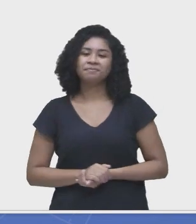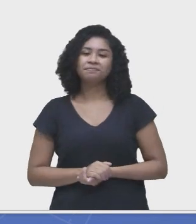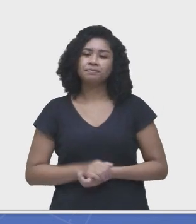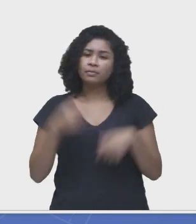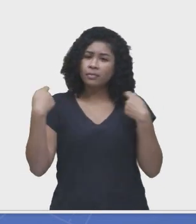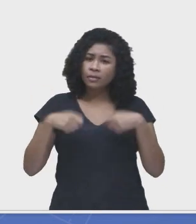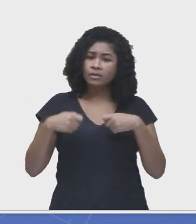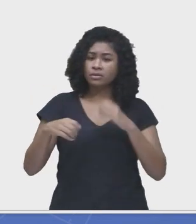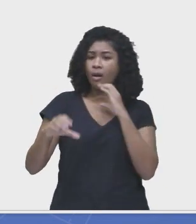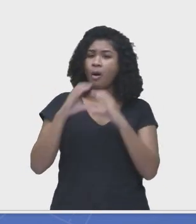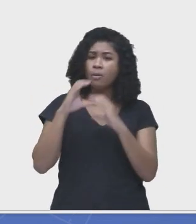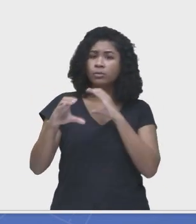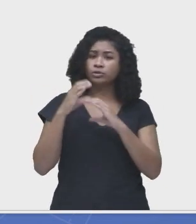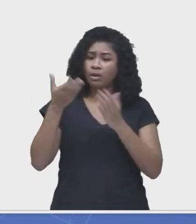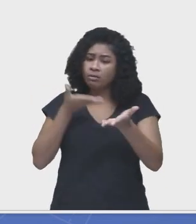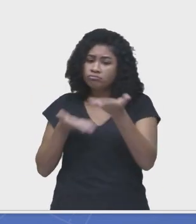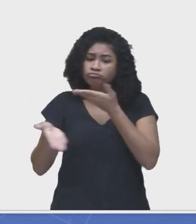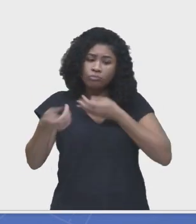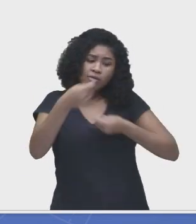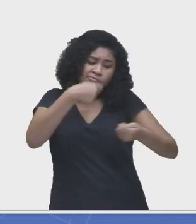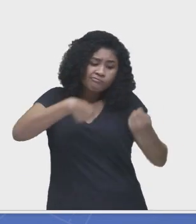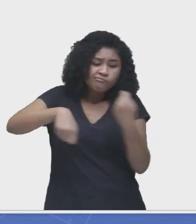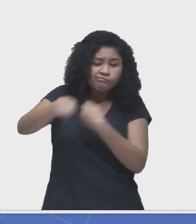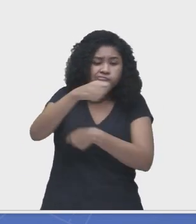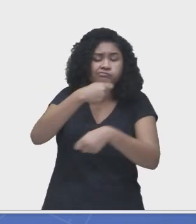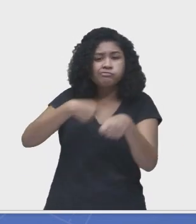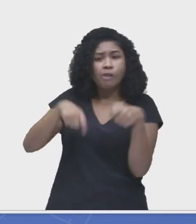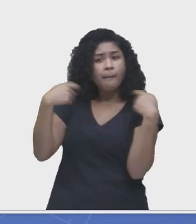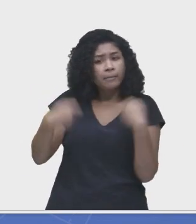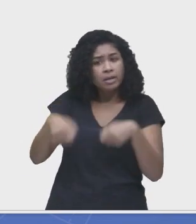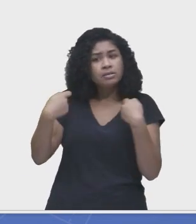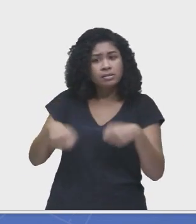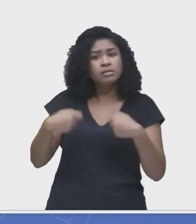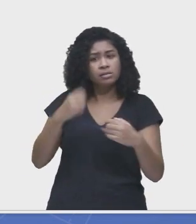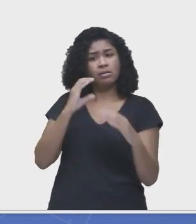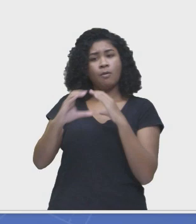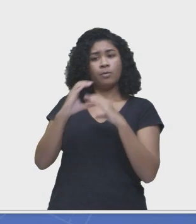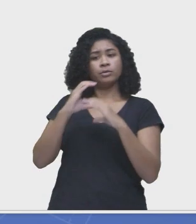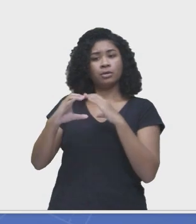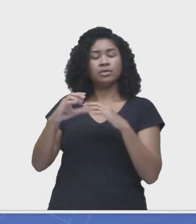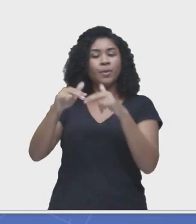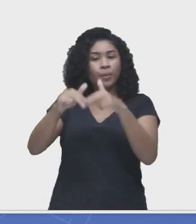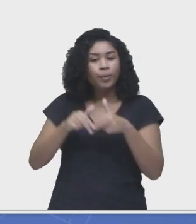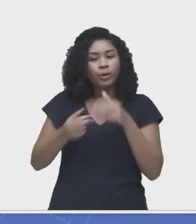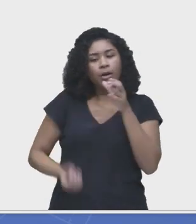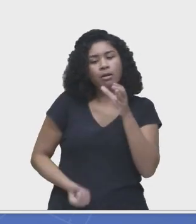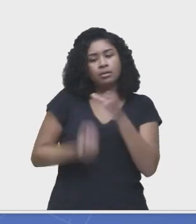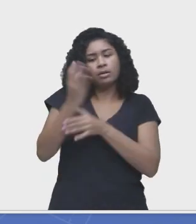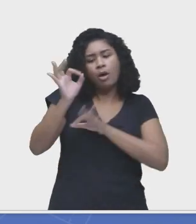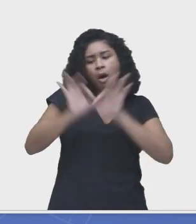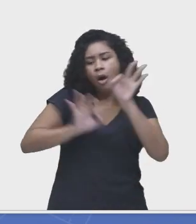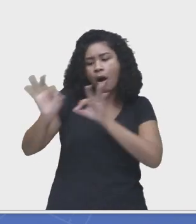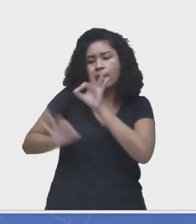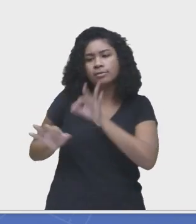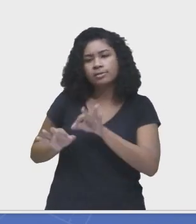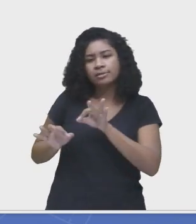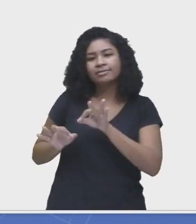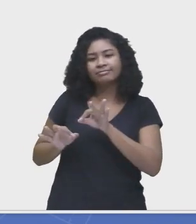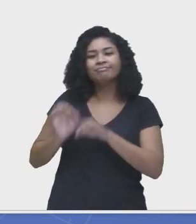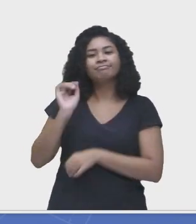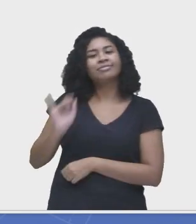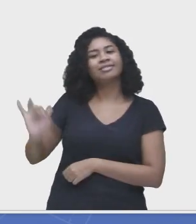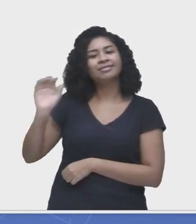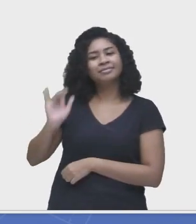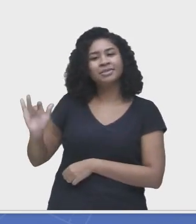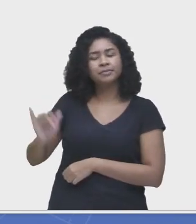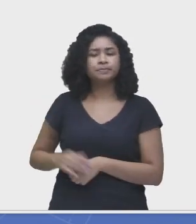comércio acabou pressionando a criar esse alfabeto. Vou dizer por quê, olha só. Vocês imaginem inúmeras cidades-estados que vocês